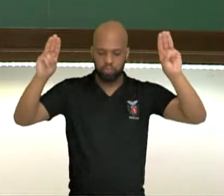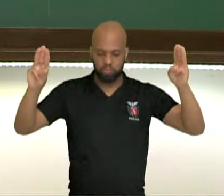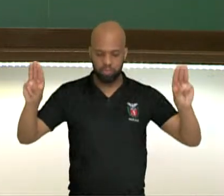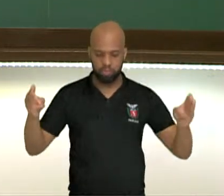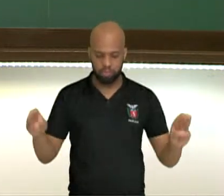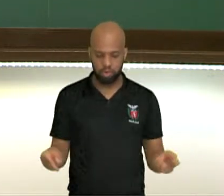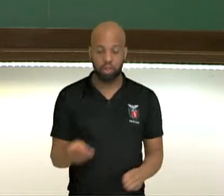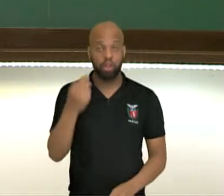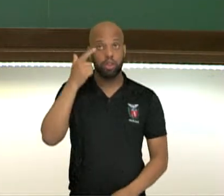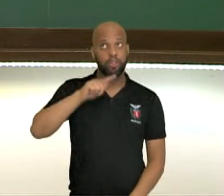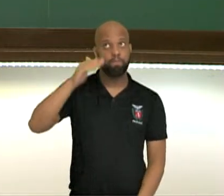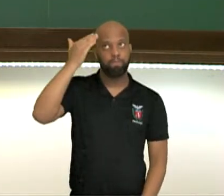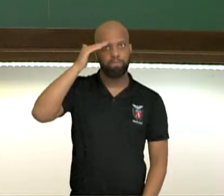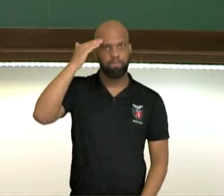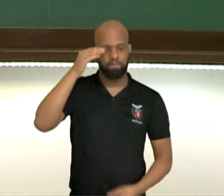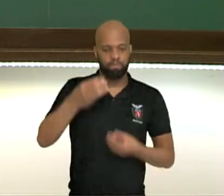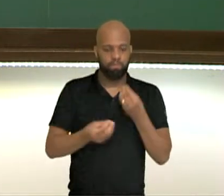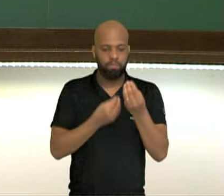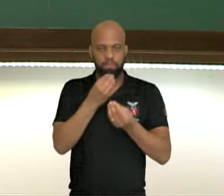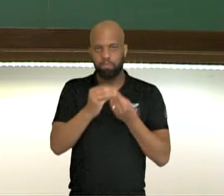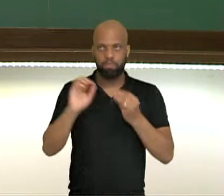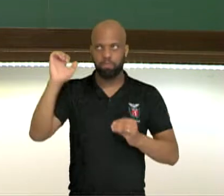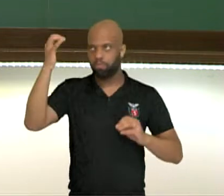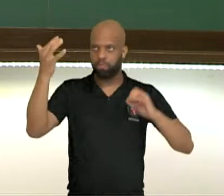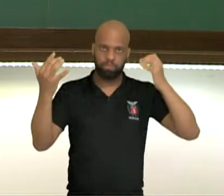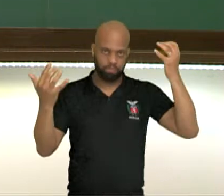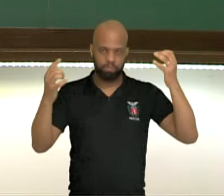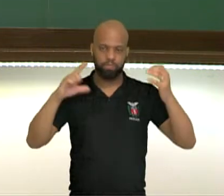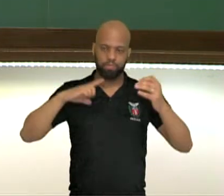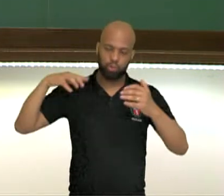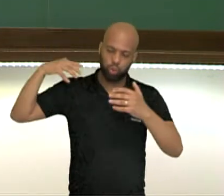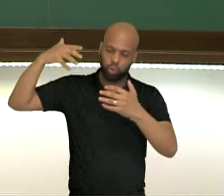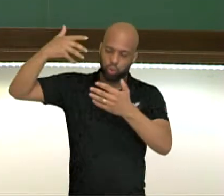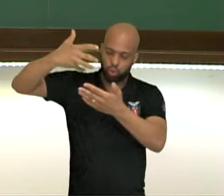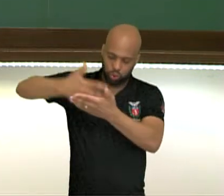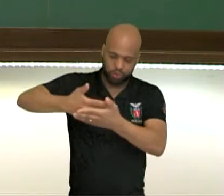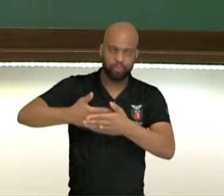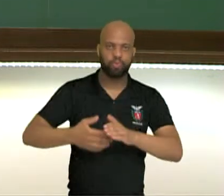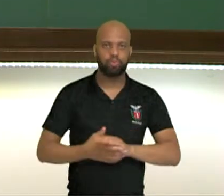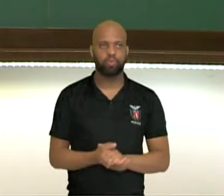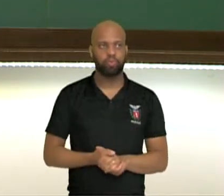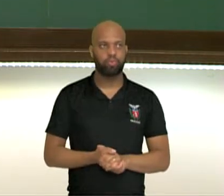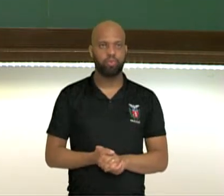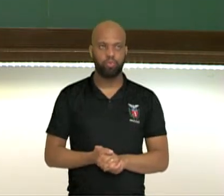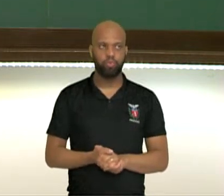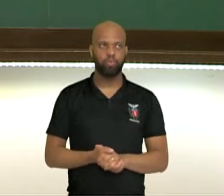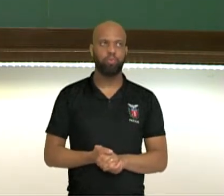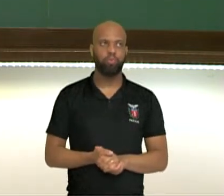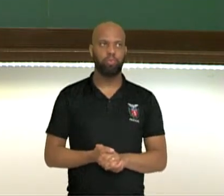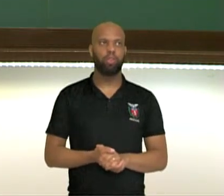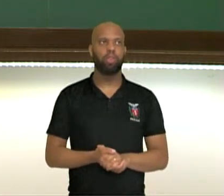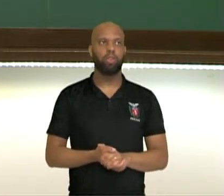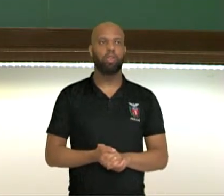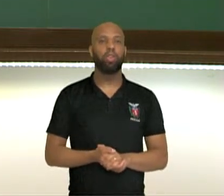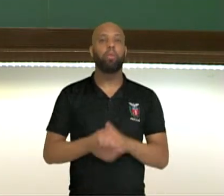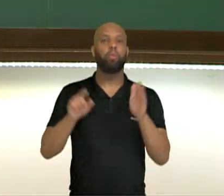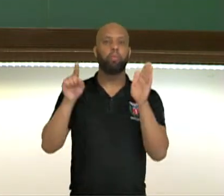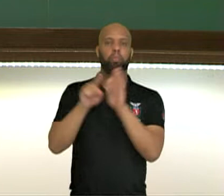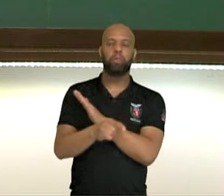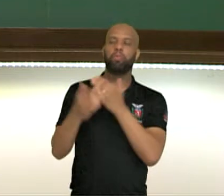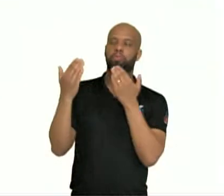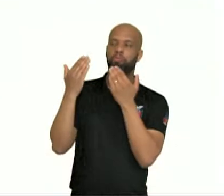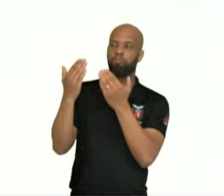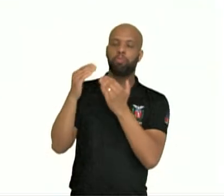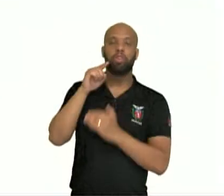dos continentes, mas como isso aconteceu ao longo da história. E pensando nesse sentido, perguntamos então,